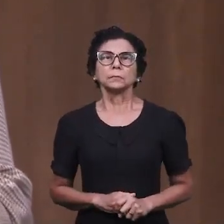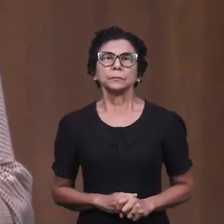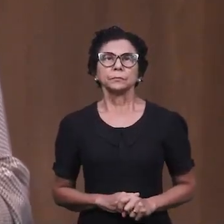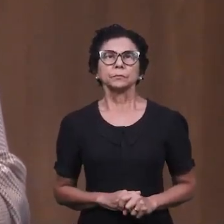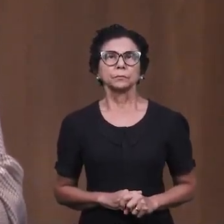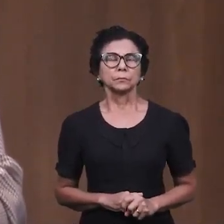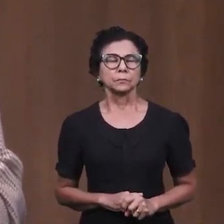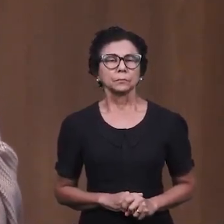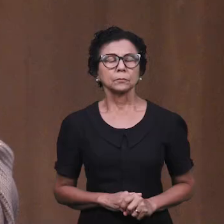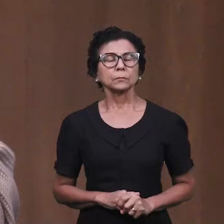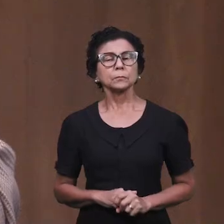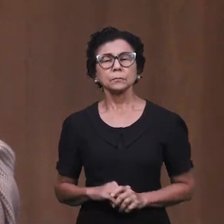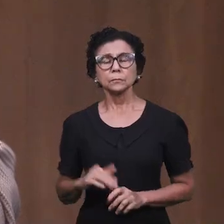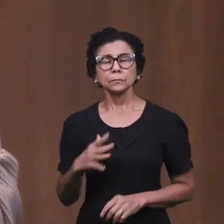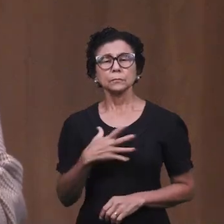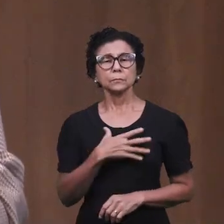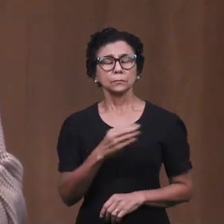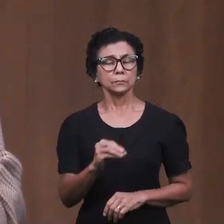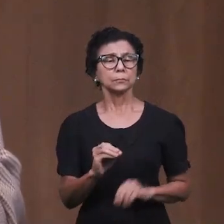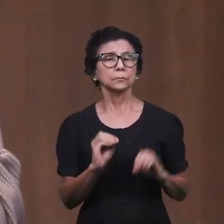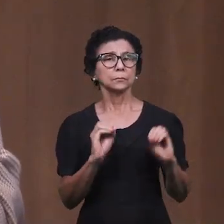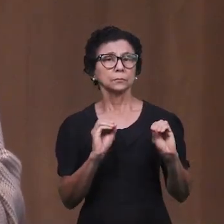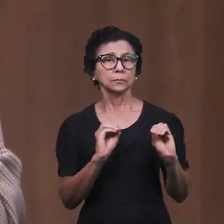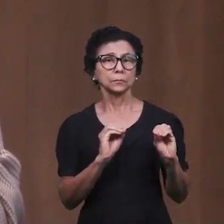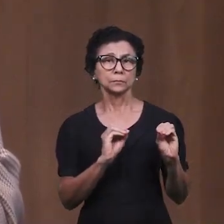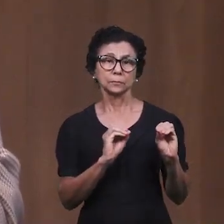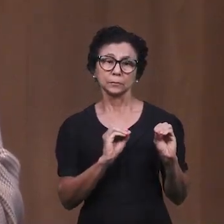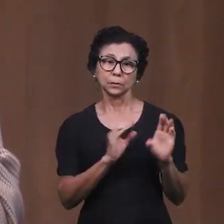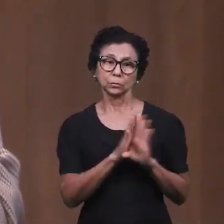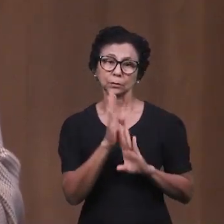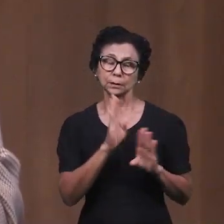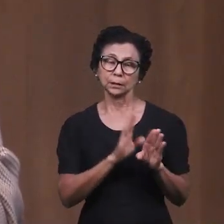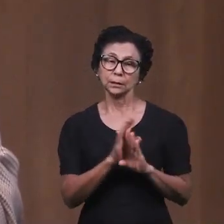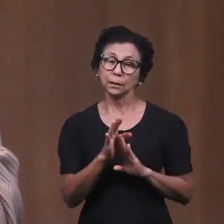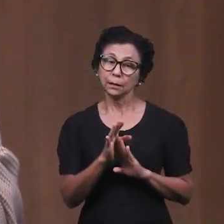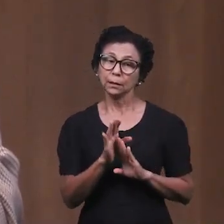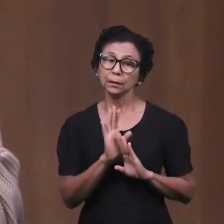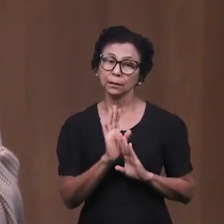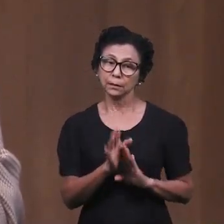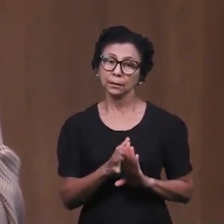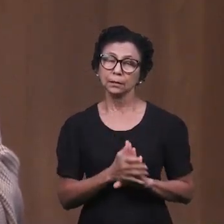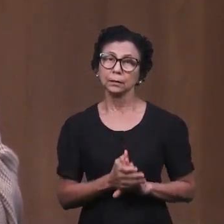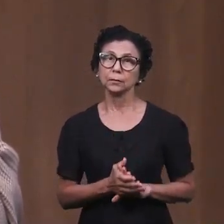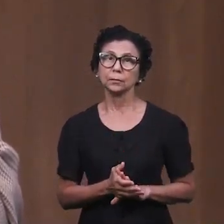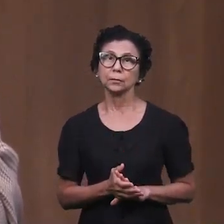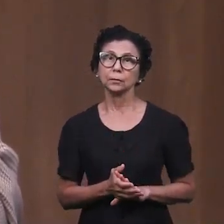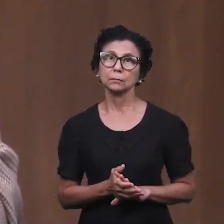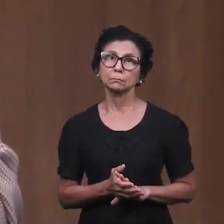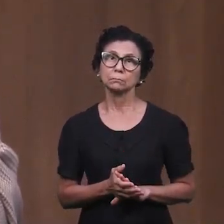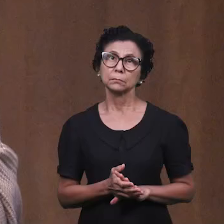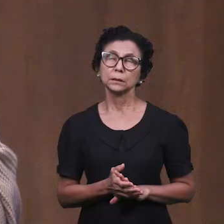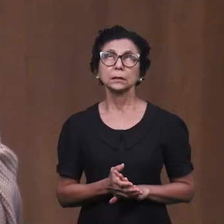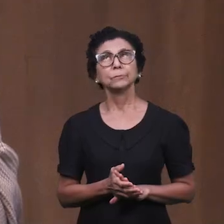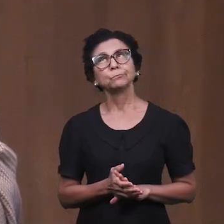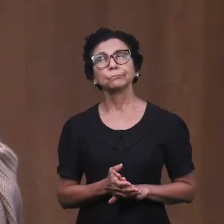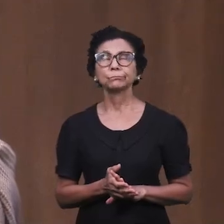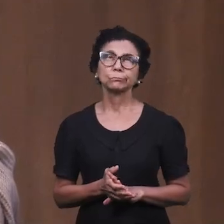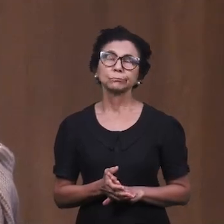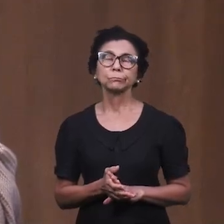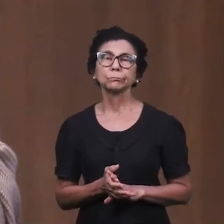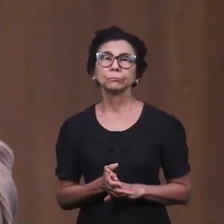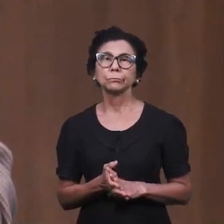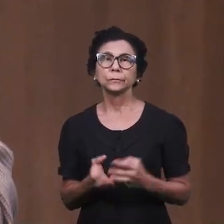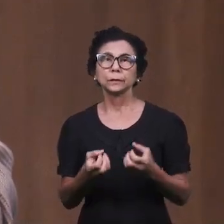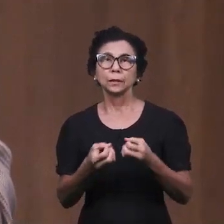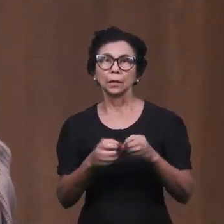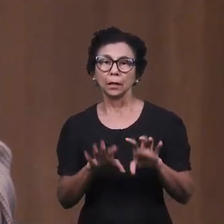cotidiano, oriente o seu filho. Porque os prejuízos, eles estão sendo até, vamos colocar,